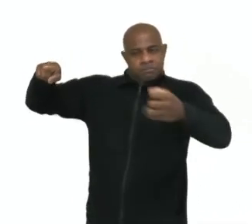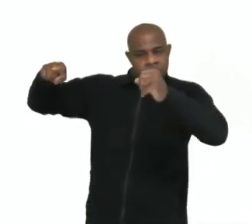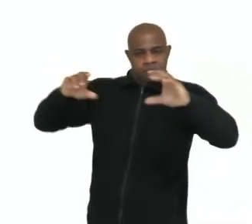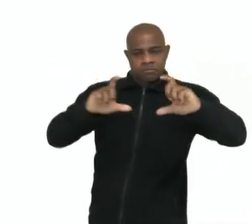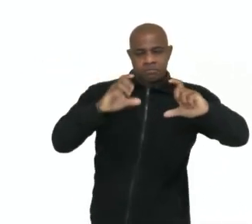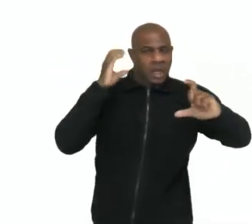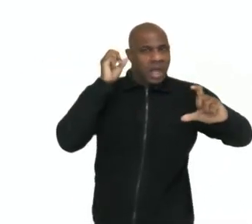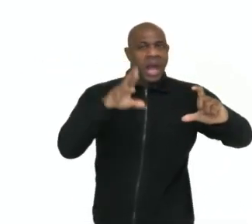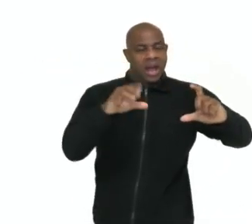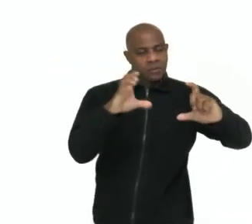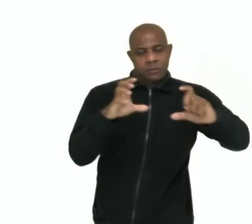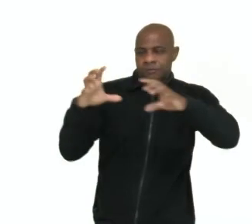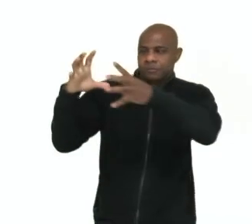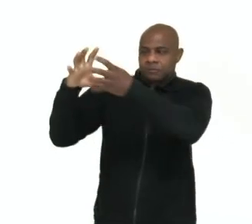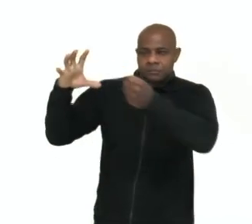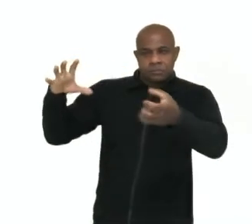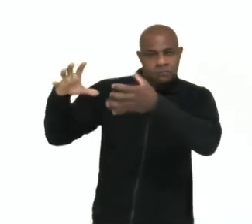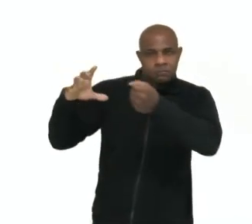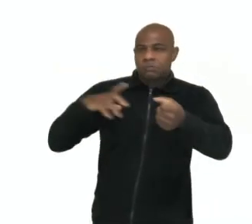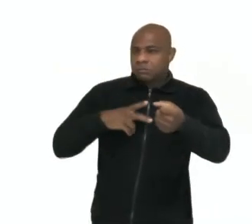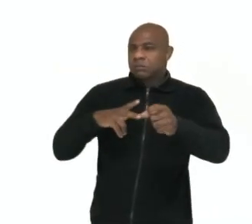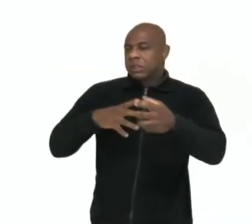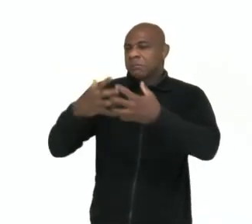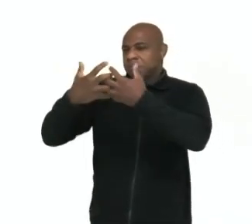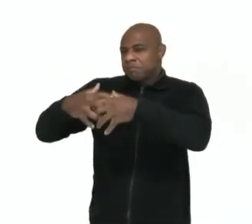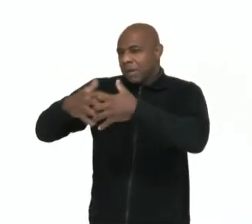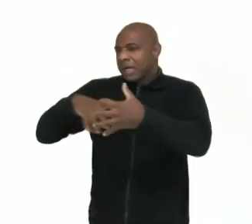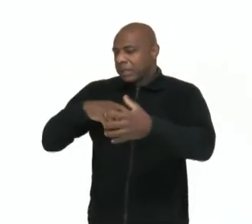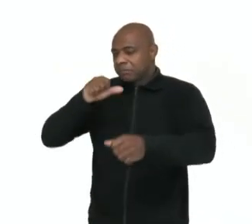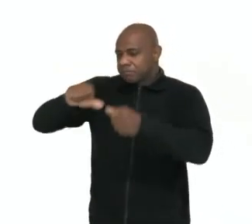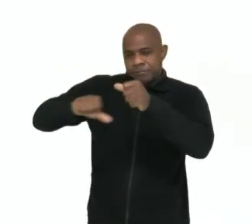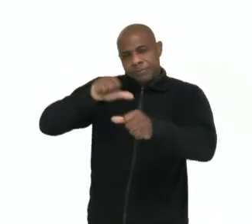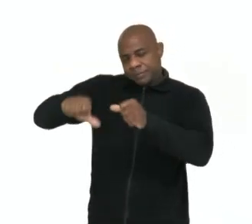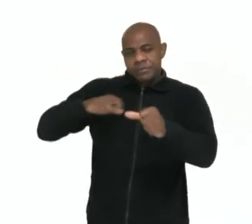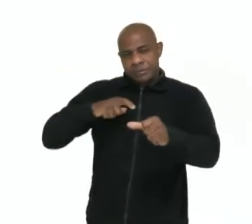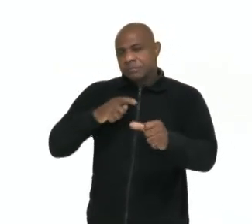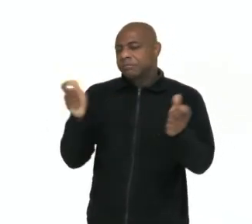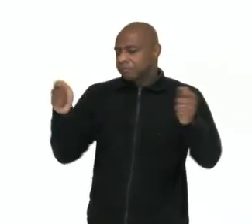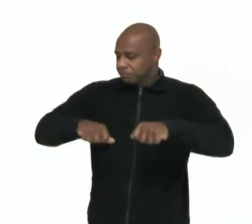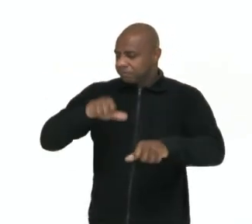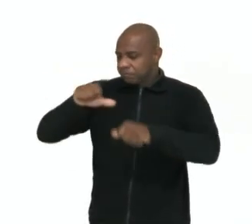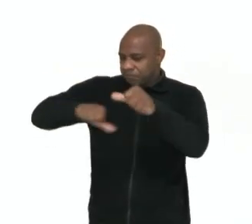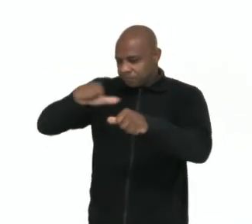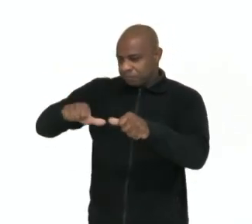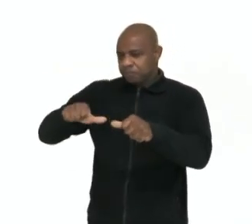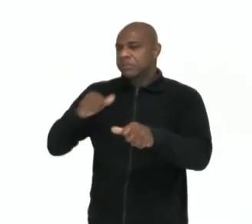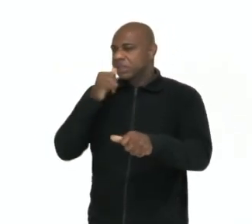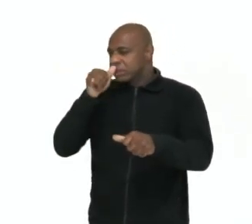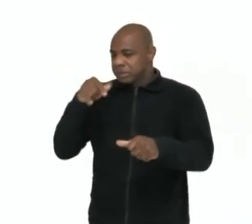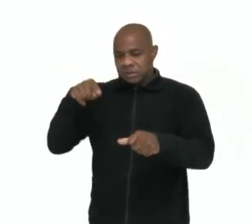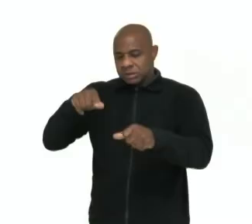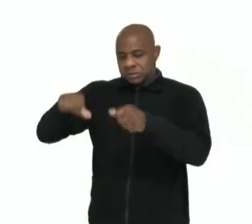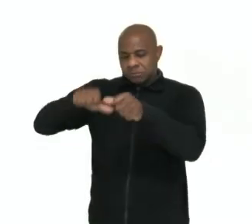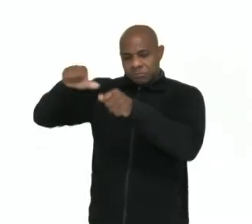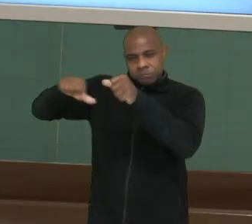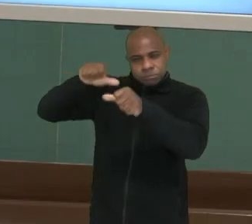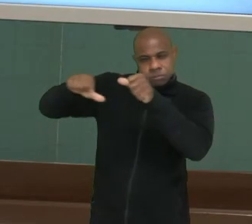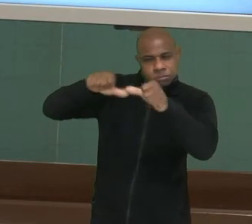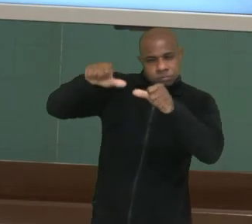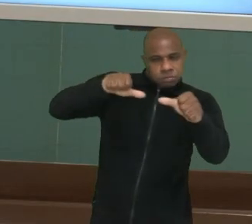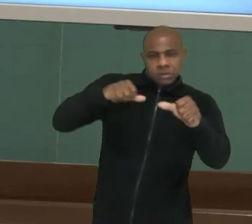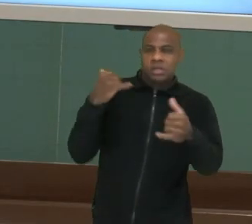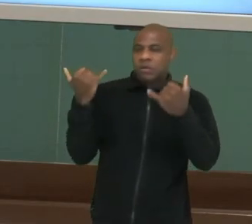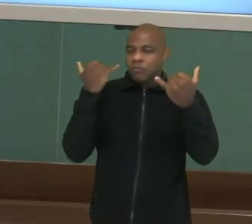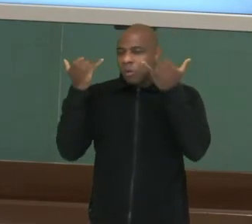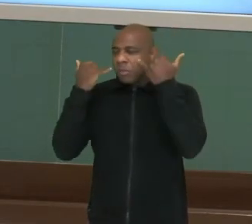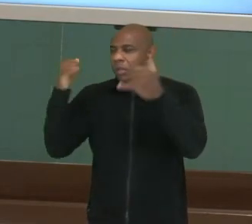código, né? Que o equipamento consegue converter essa onda eletromagnética, interpretar a energia que ela chega com informações